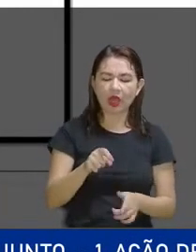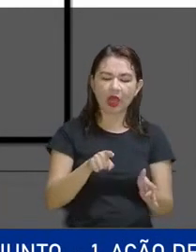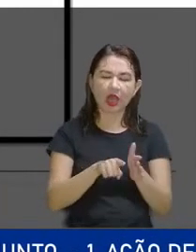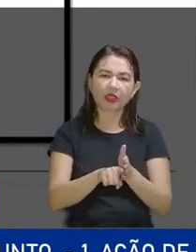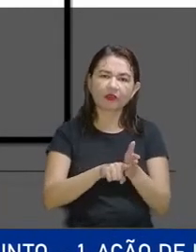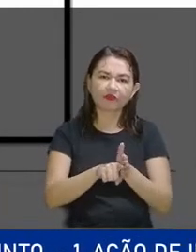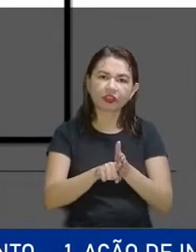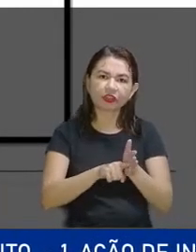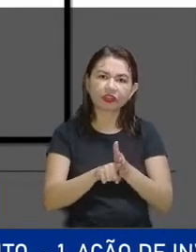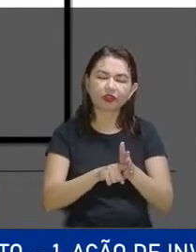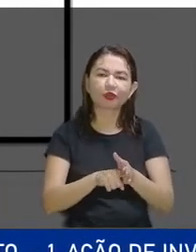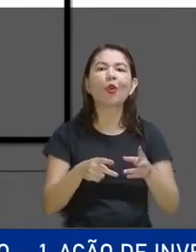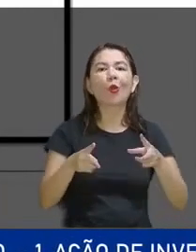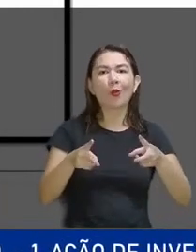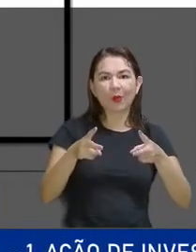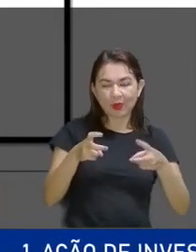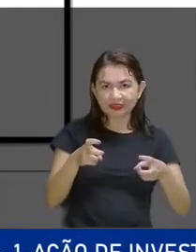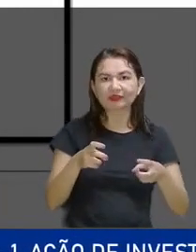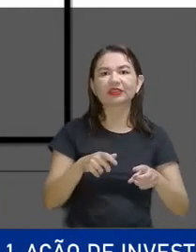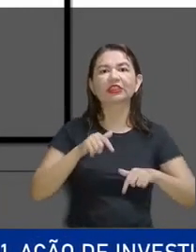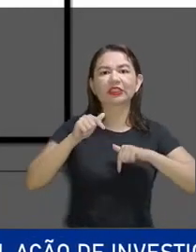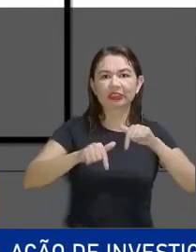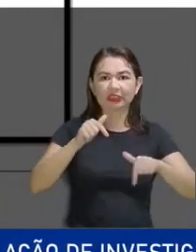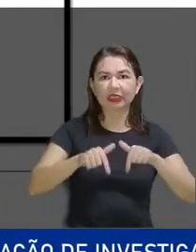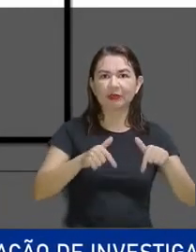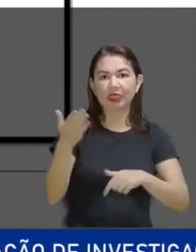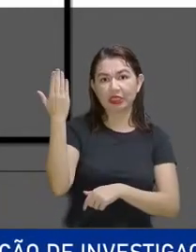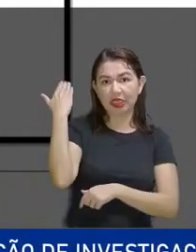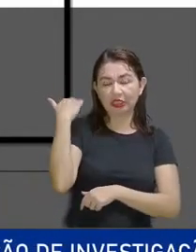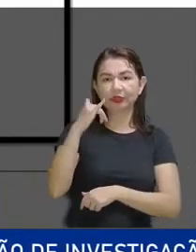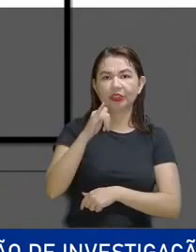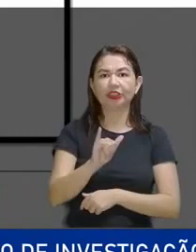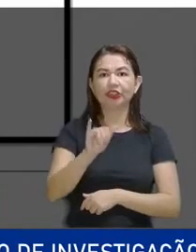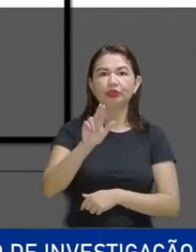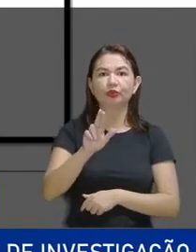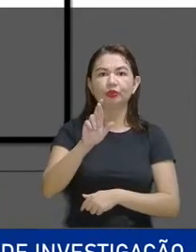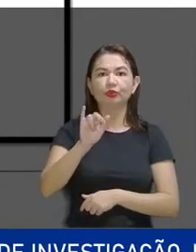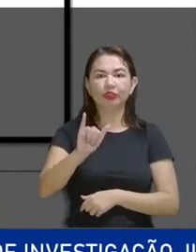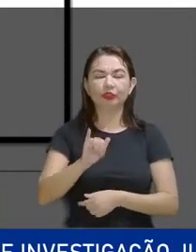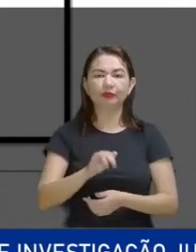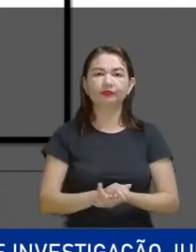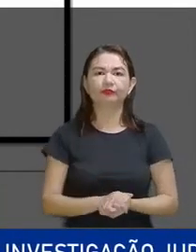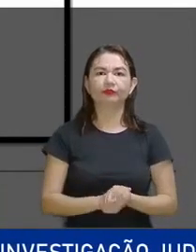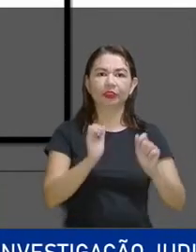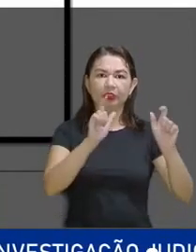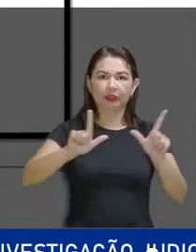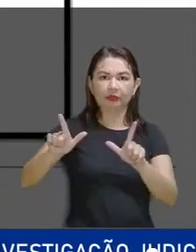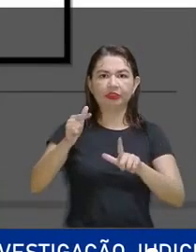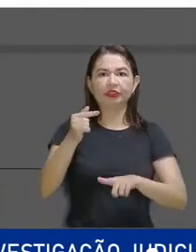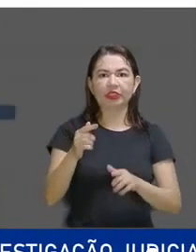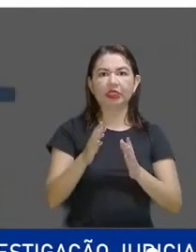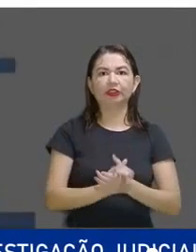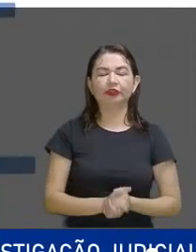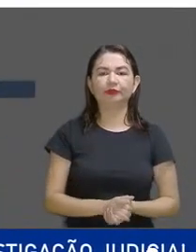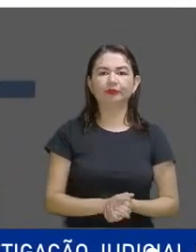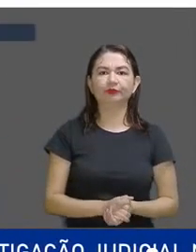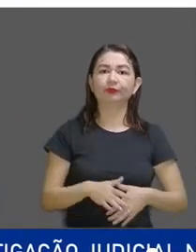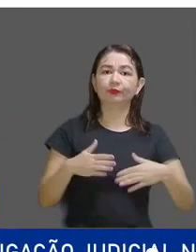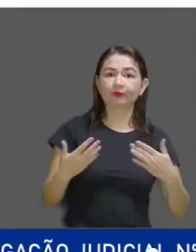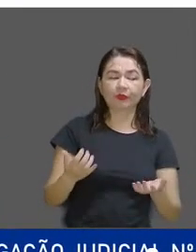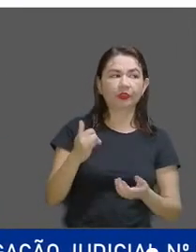que Irlon também trabalha para Yuri Alesi, trabalhava, no caso. Imagem 7, por favor. Com efeito,